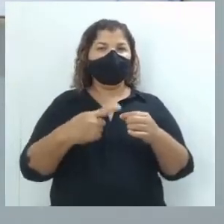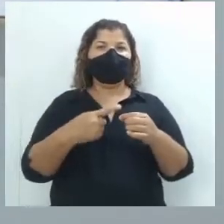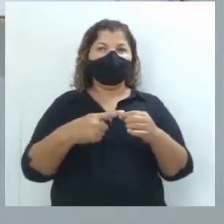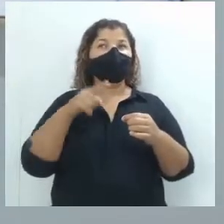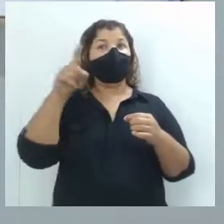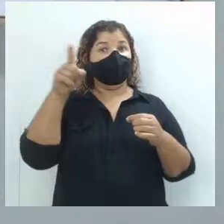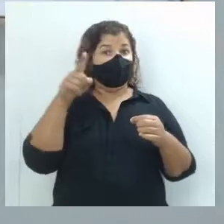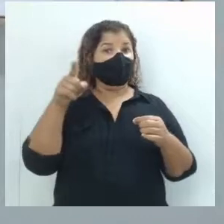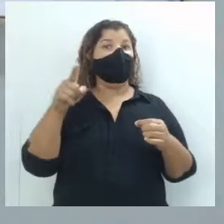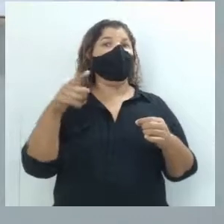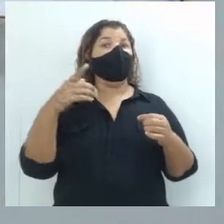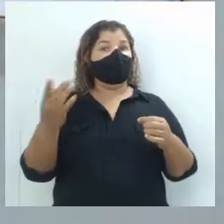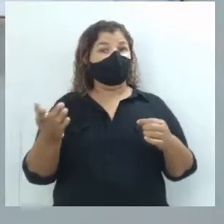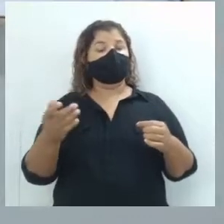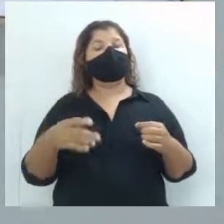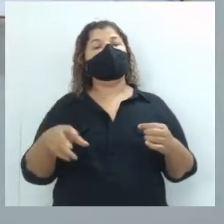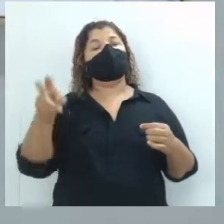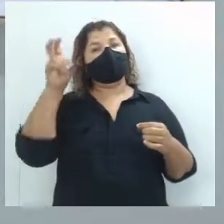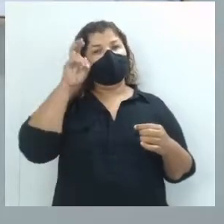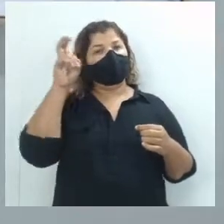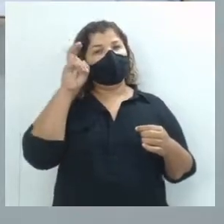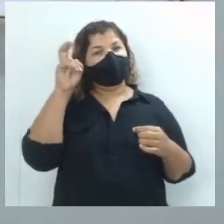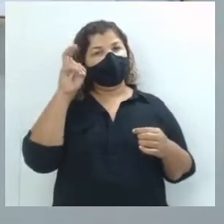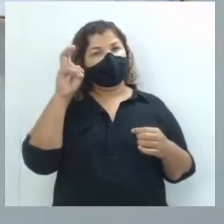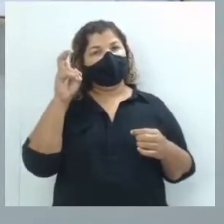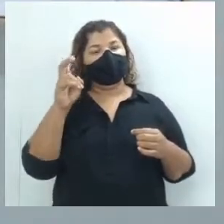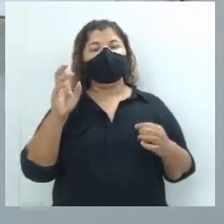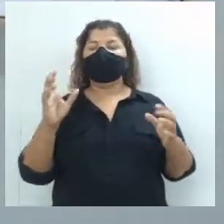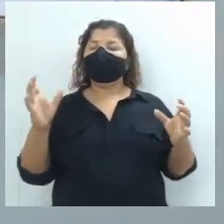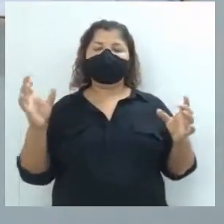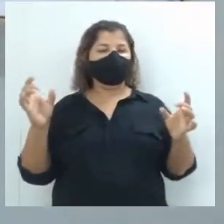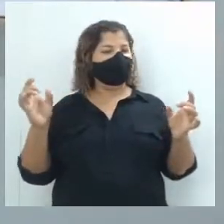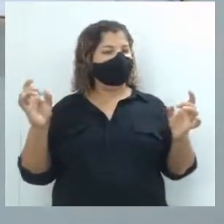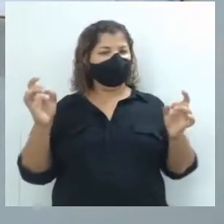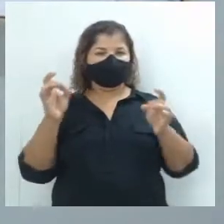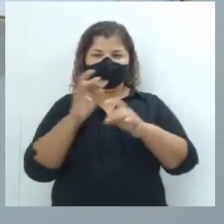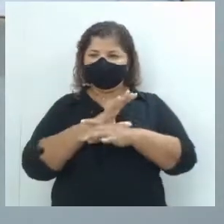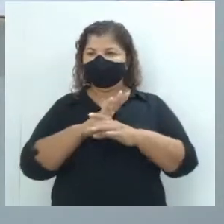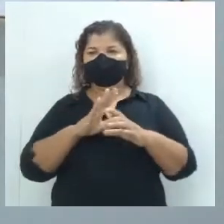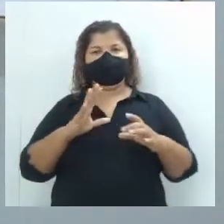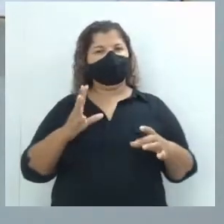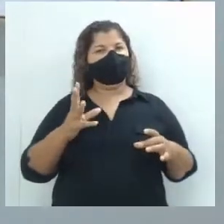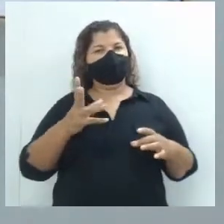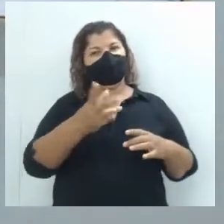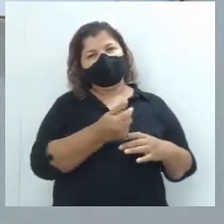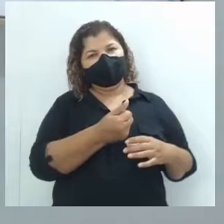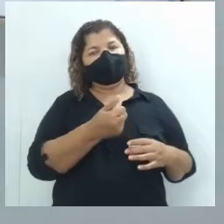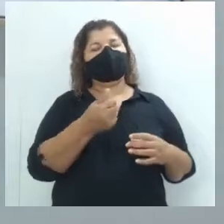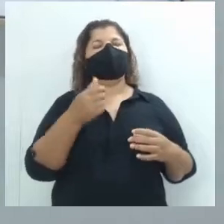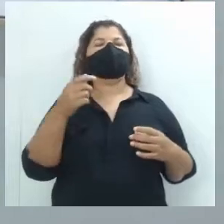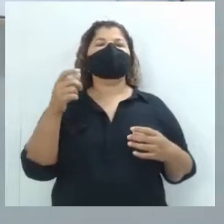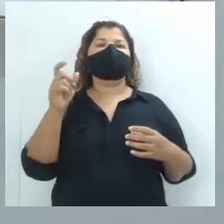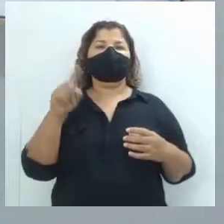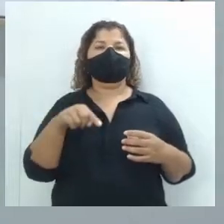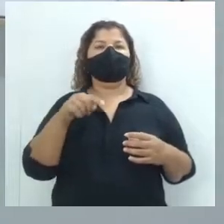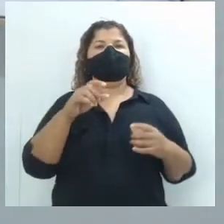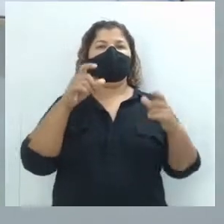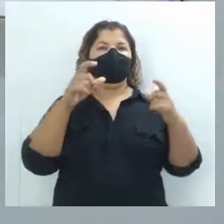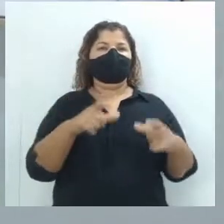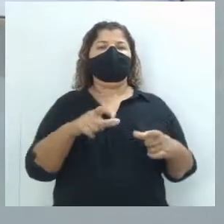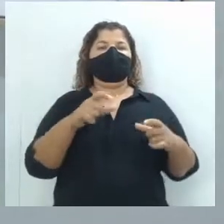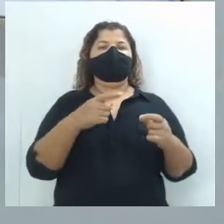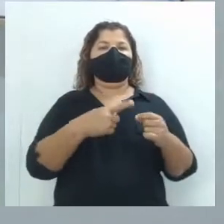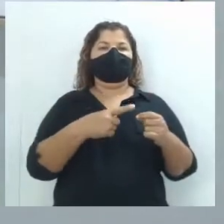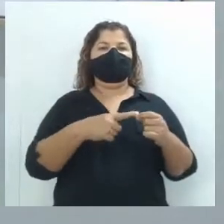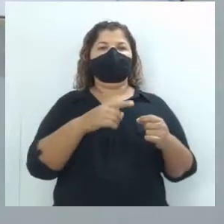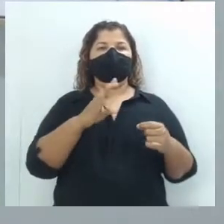de Carnaíba. E na quinta-feira, para fechar o circuito do EducaPE no Sertão, vai ser em Buíque, beleza?